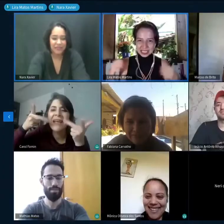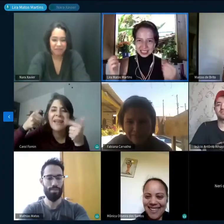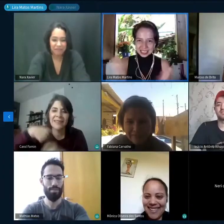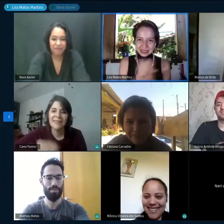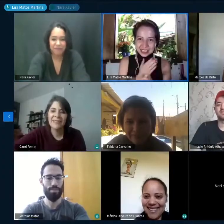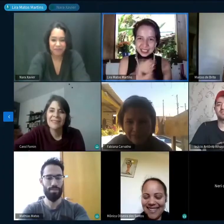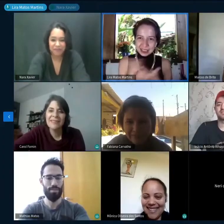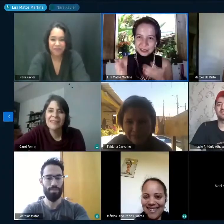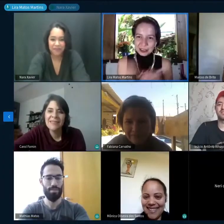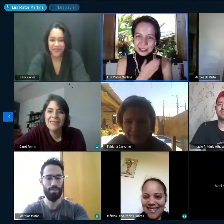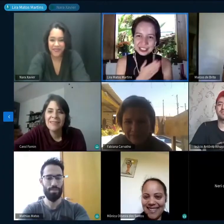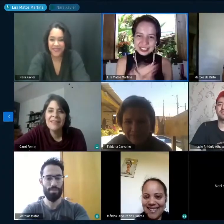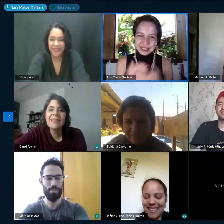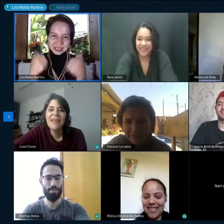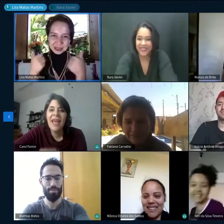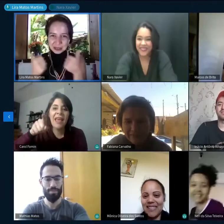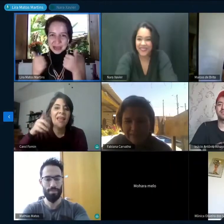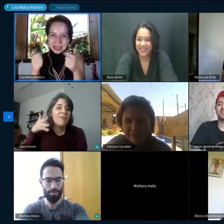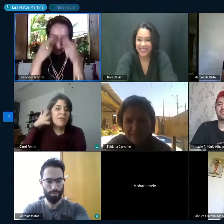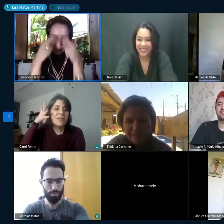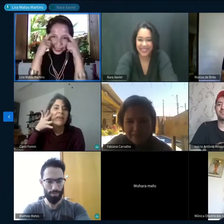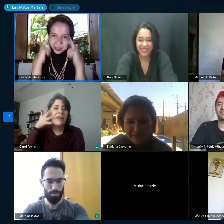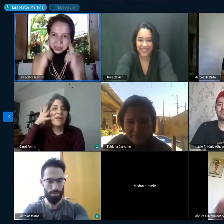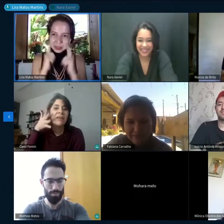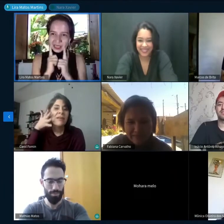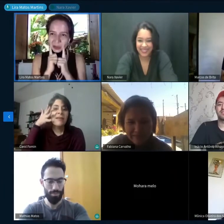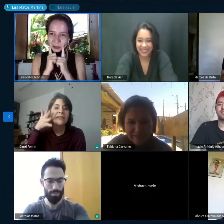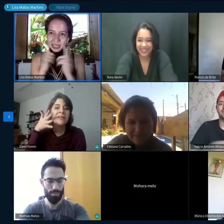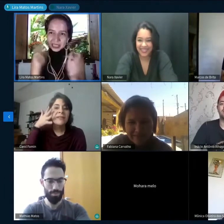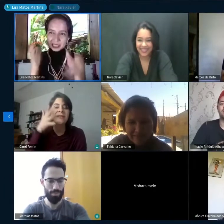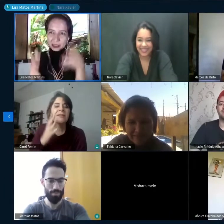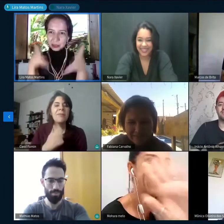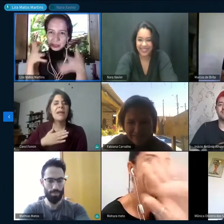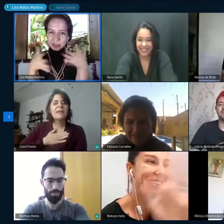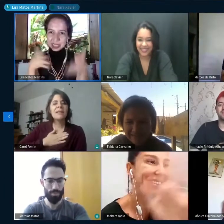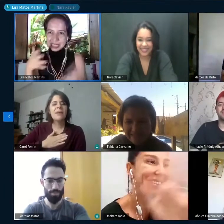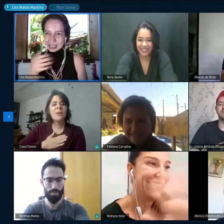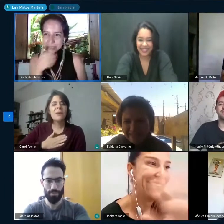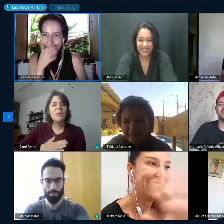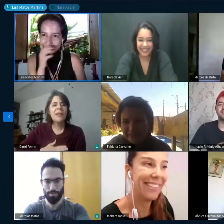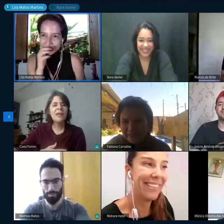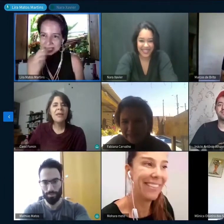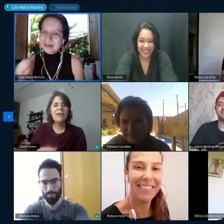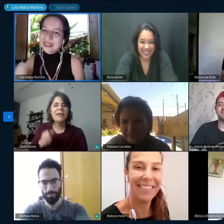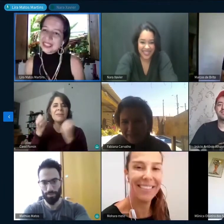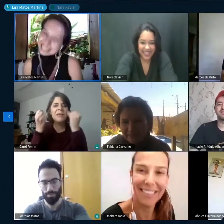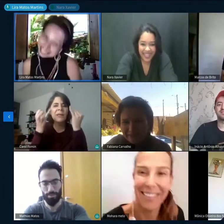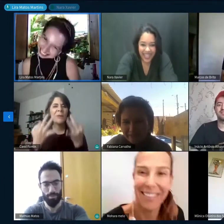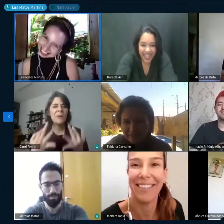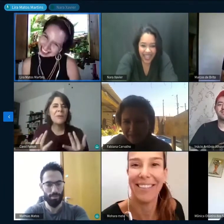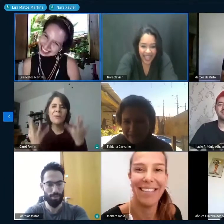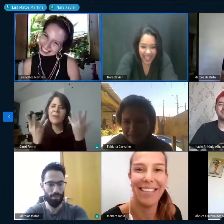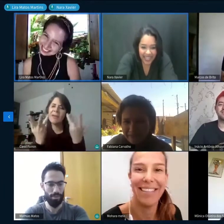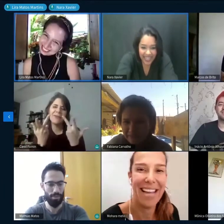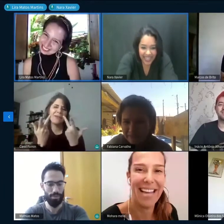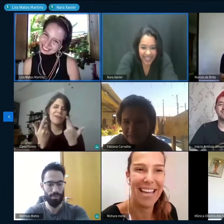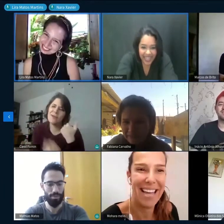Alguns entraram sem microfones, mas tudo bem, é só fazer uma expressão bem linda, ou pode conversar em Libras também.